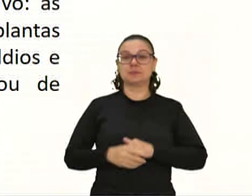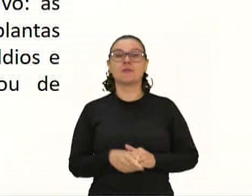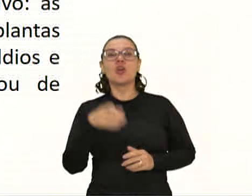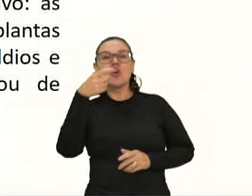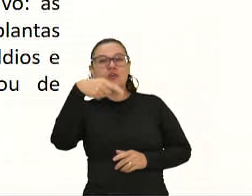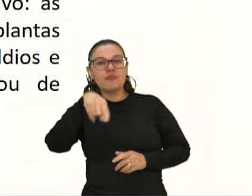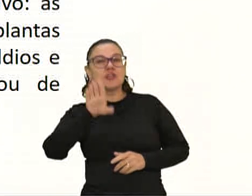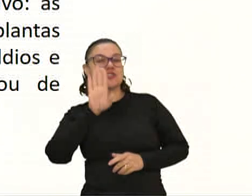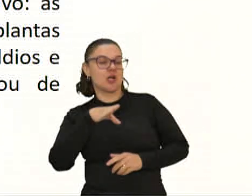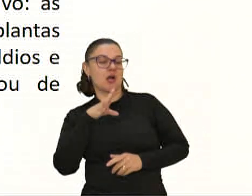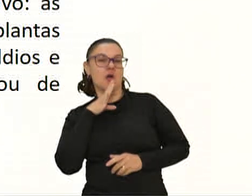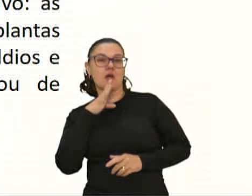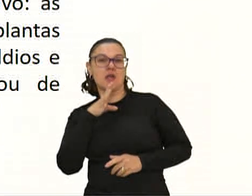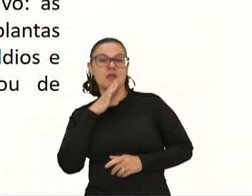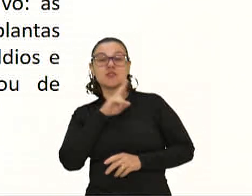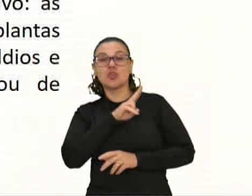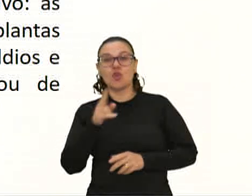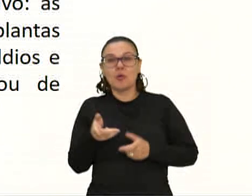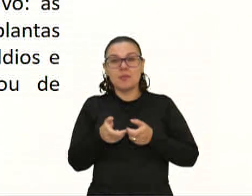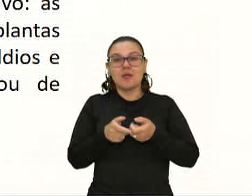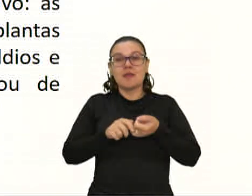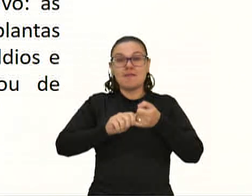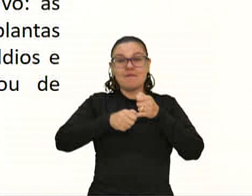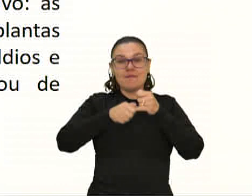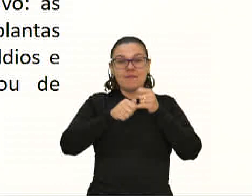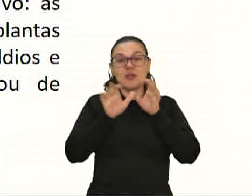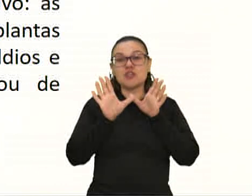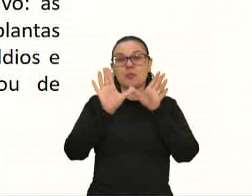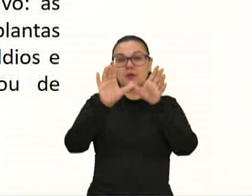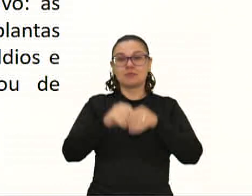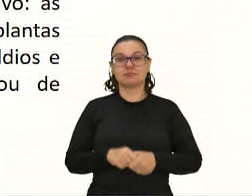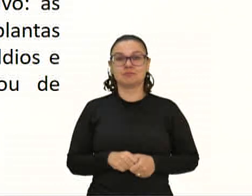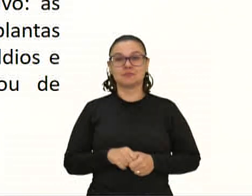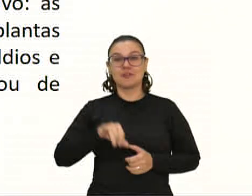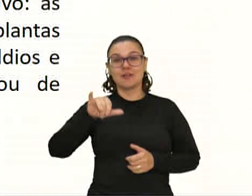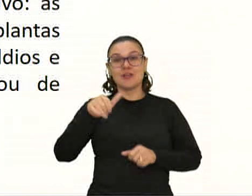Você já ouviu falar de feijão borboleta? Erva jabuti?